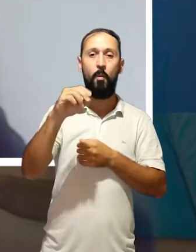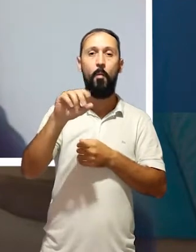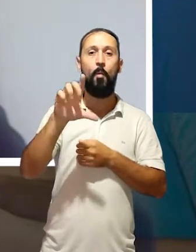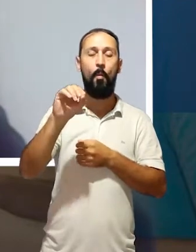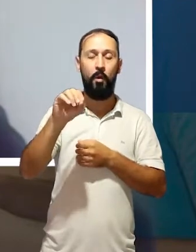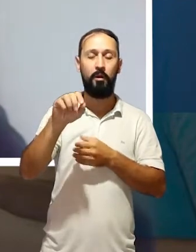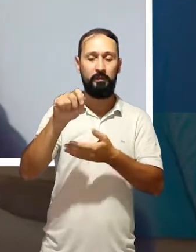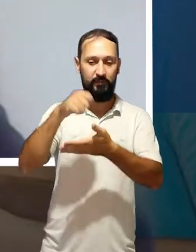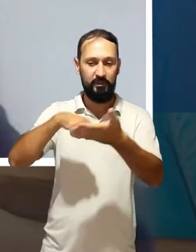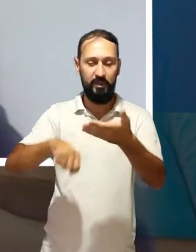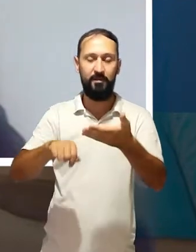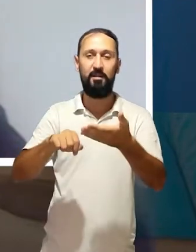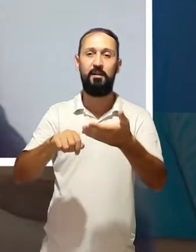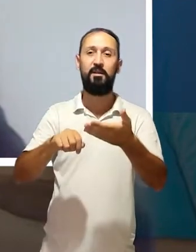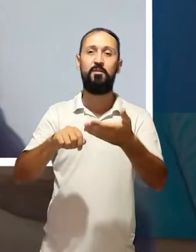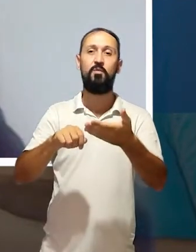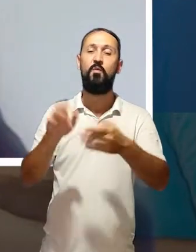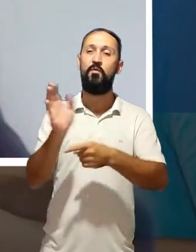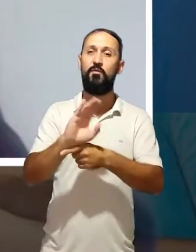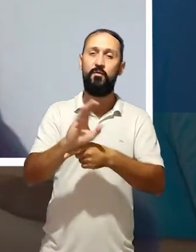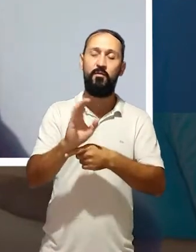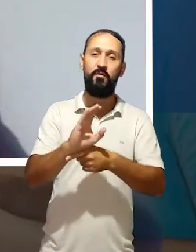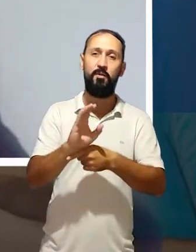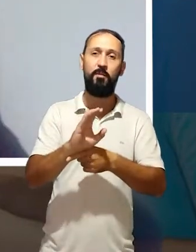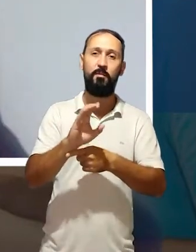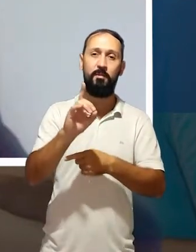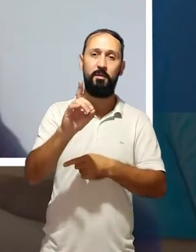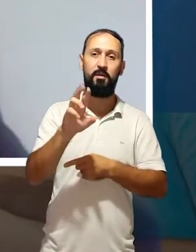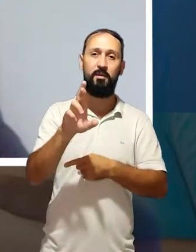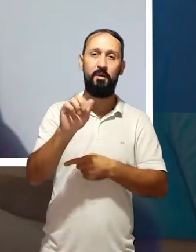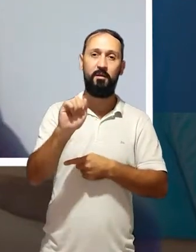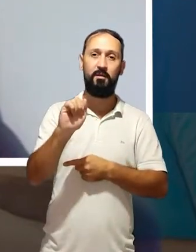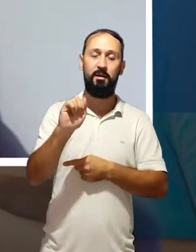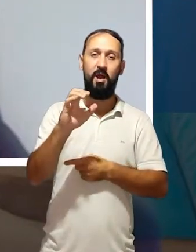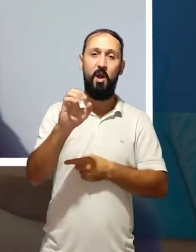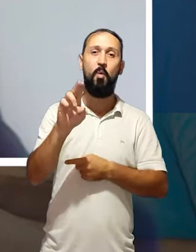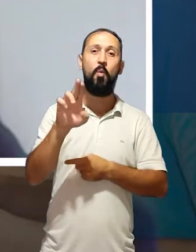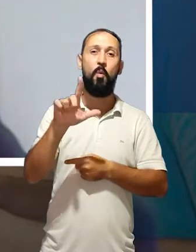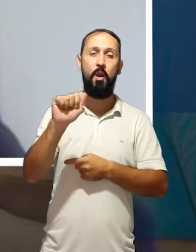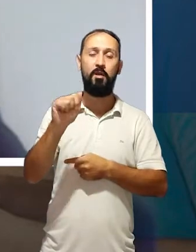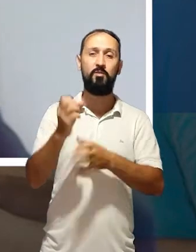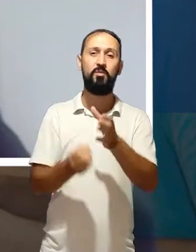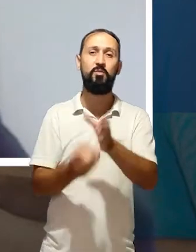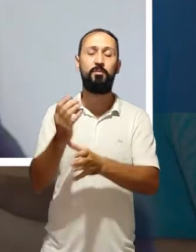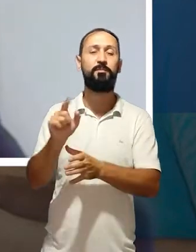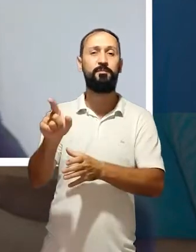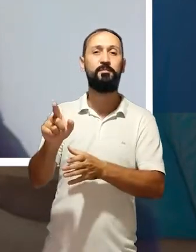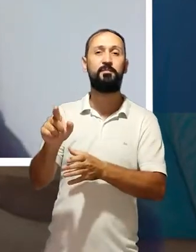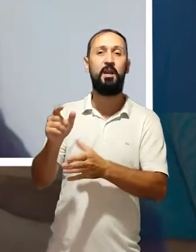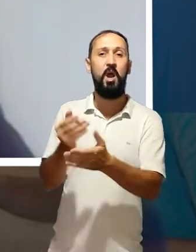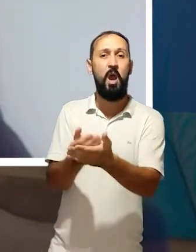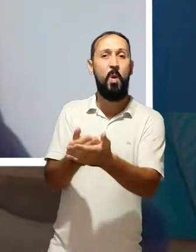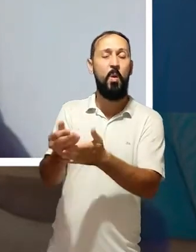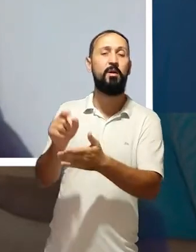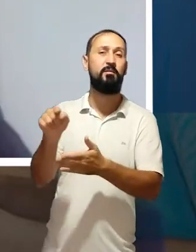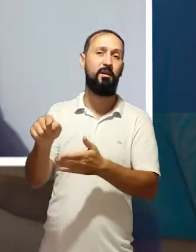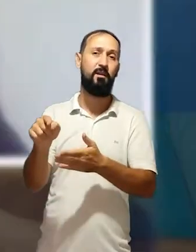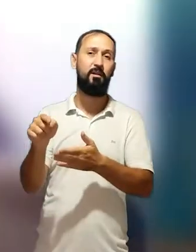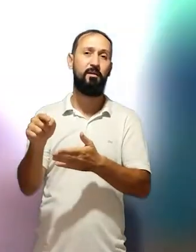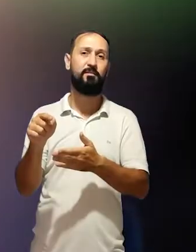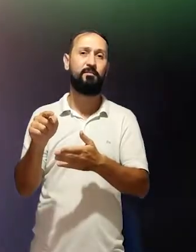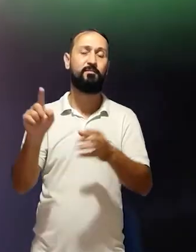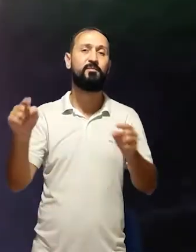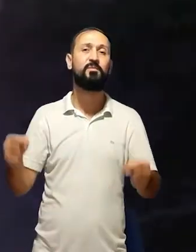Coppola estava fazendo Drácula, eu falei, que legal, ele estava fazendo um filme sobre Drácula, né? Mas só que ele coloca a criação, a origem